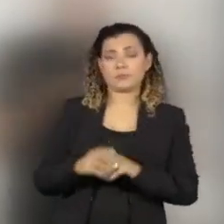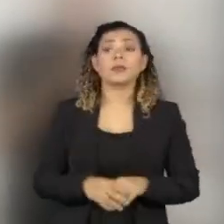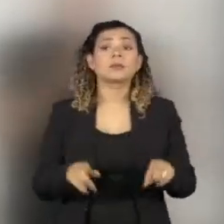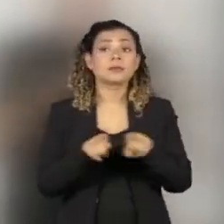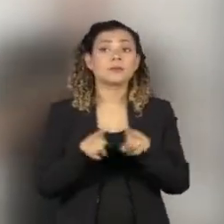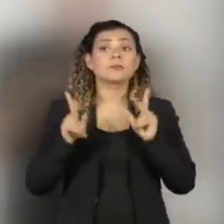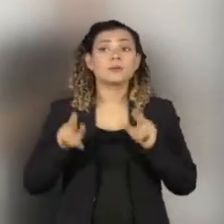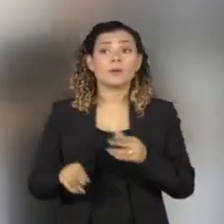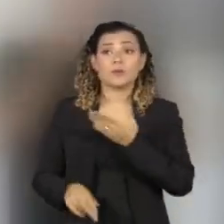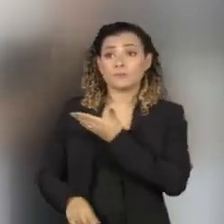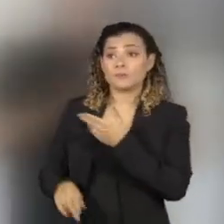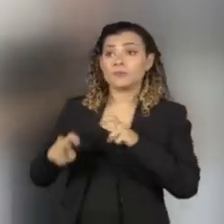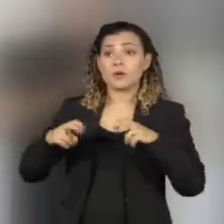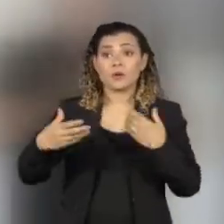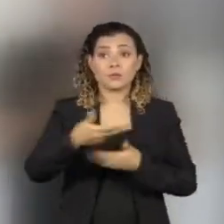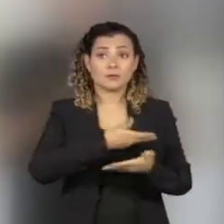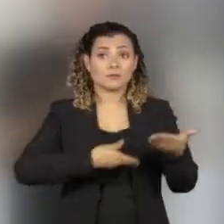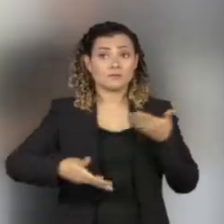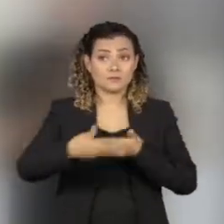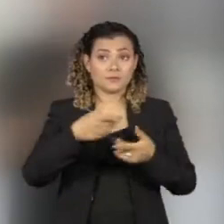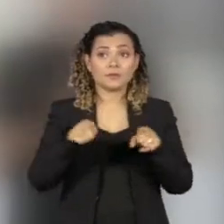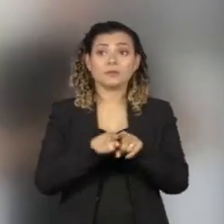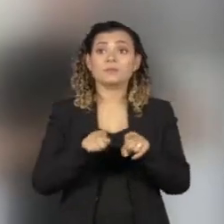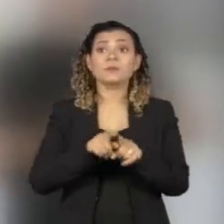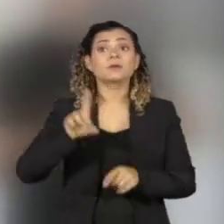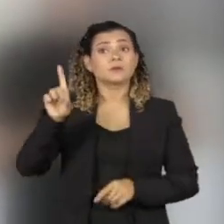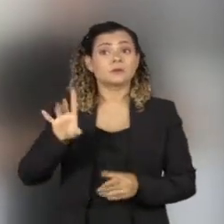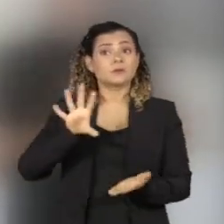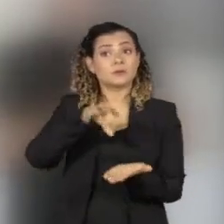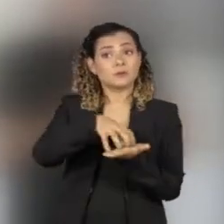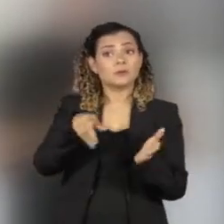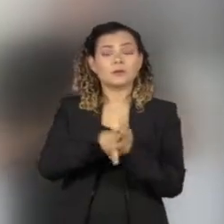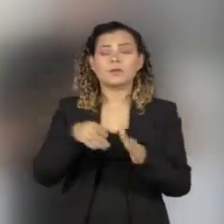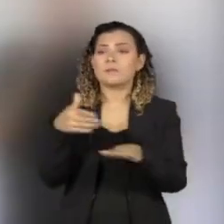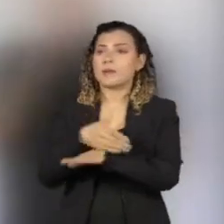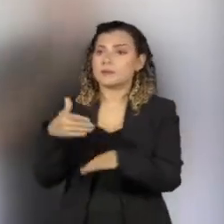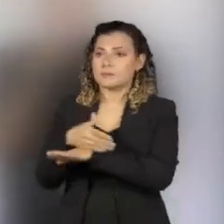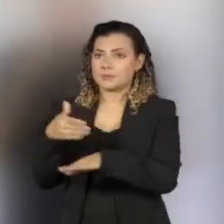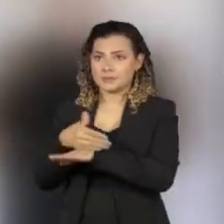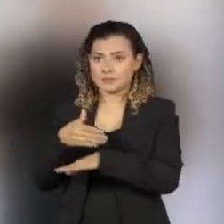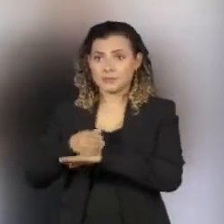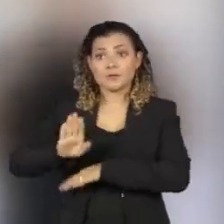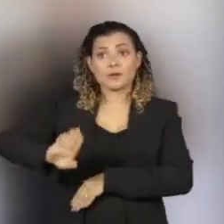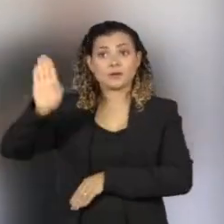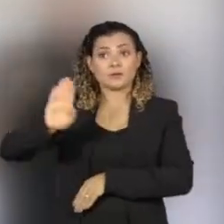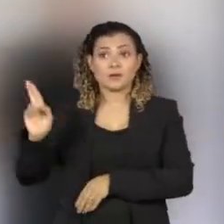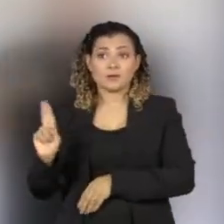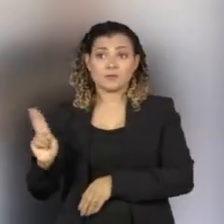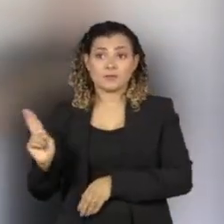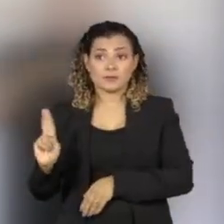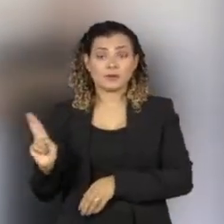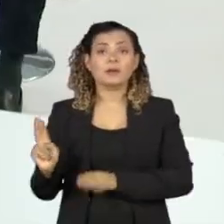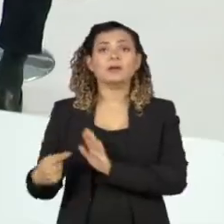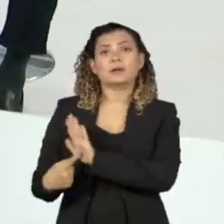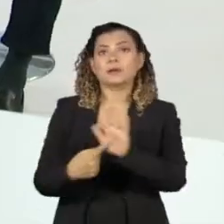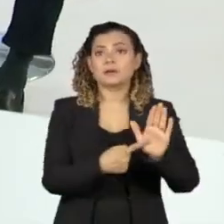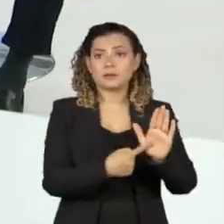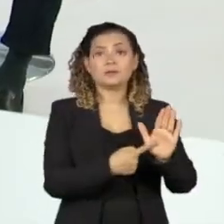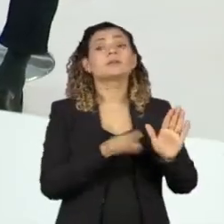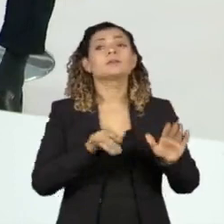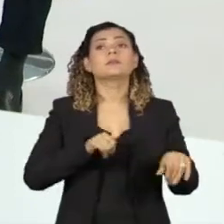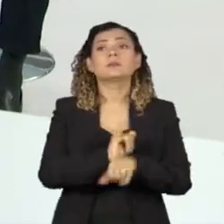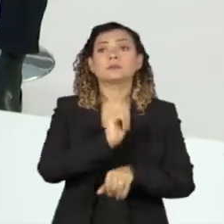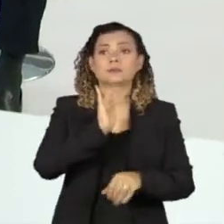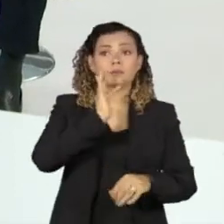deve acontecer no caso do Roda Viva a direção da emissora ainda tenta a participação do candidato do republicanos mas em caso de ausência o